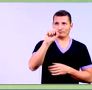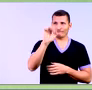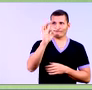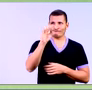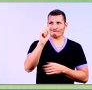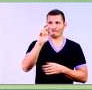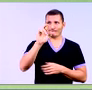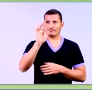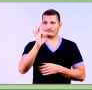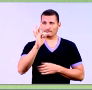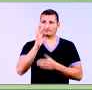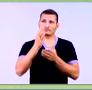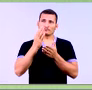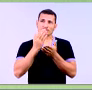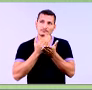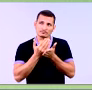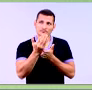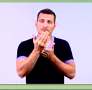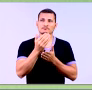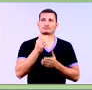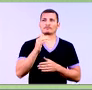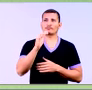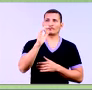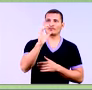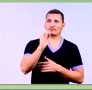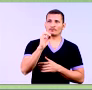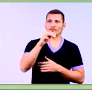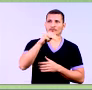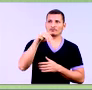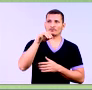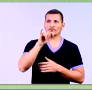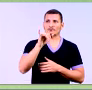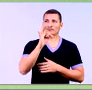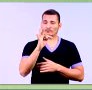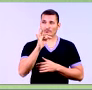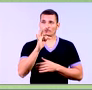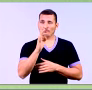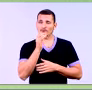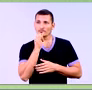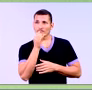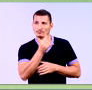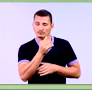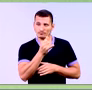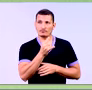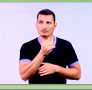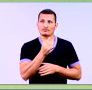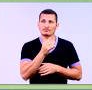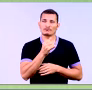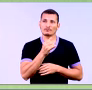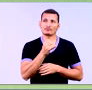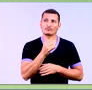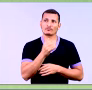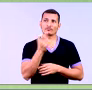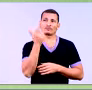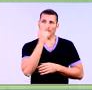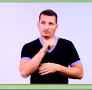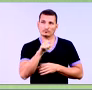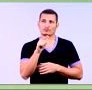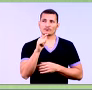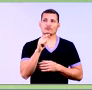transação iniciou, commit, informa que as operações foram realizadas com sucesso,